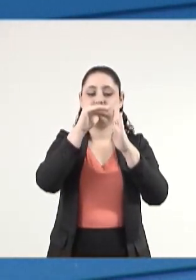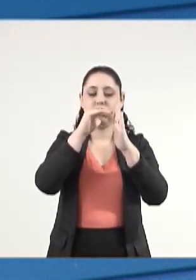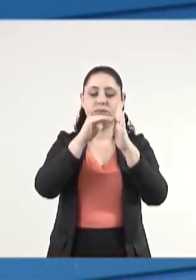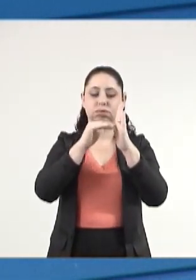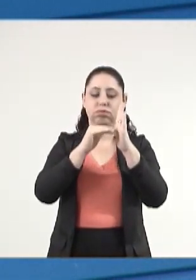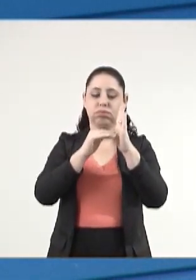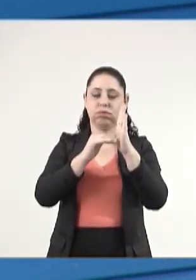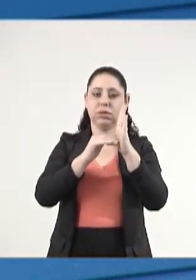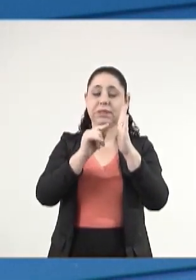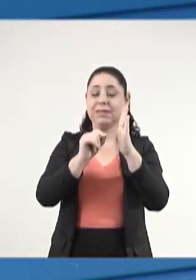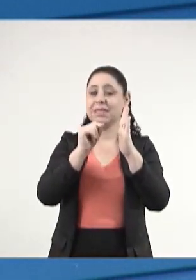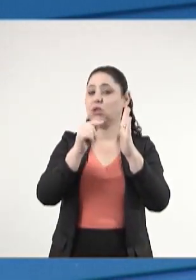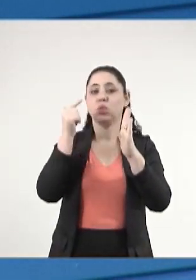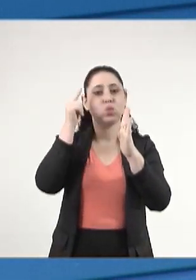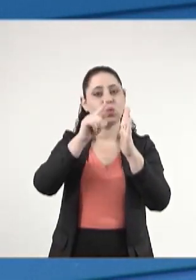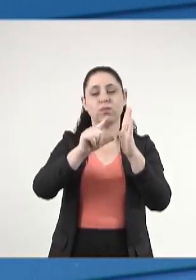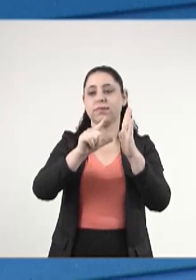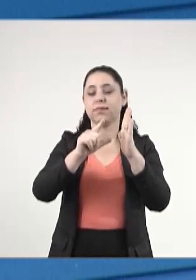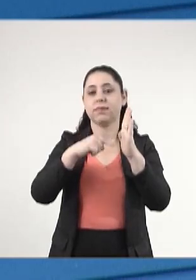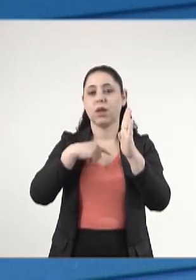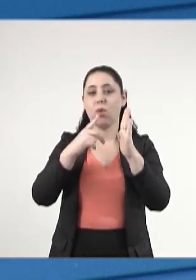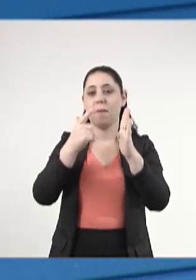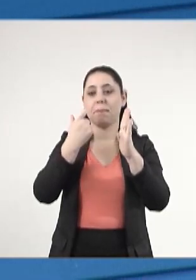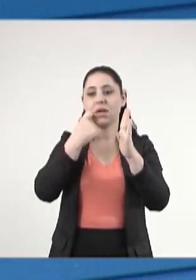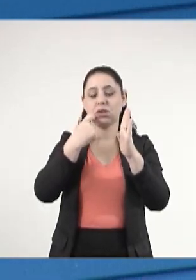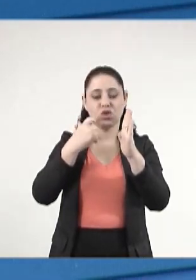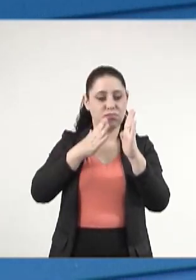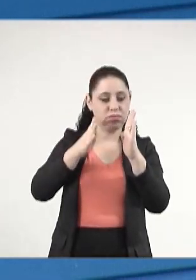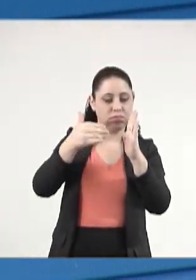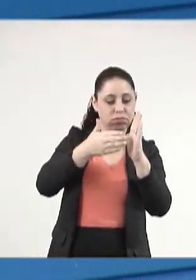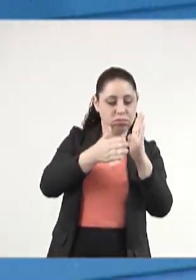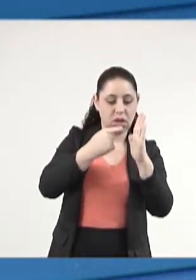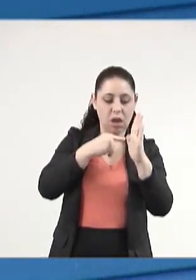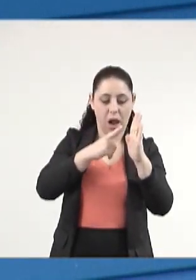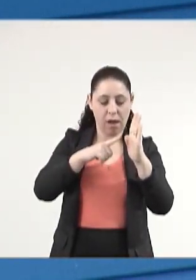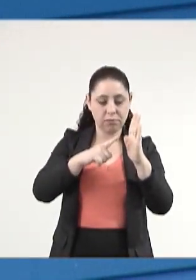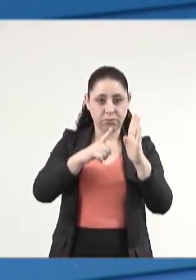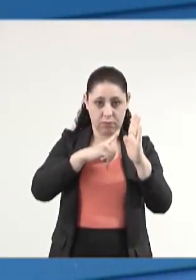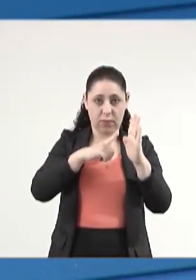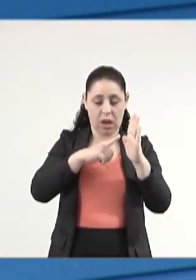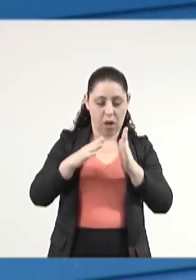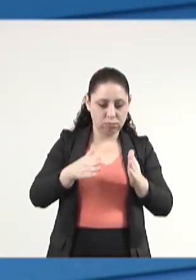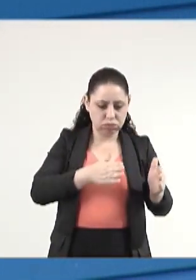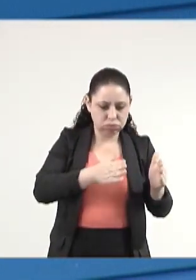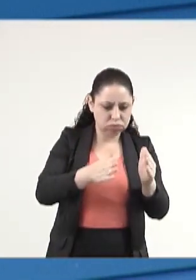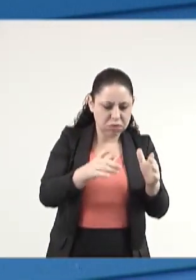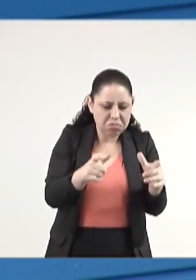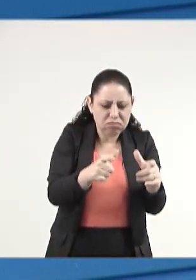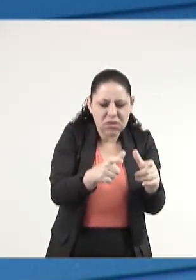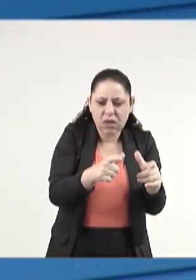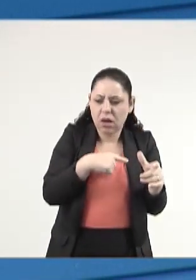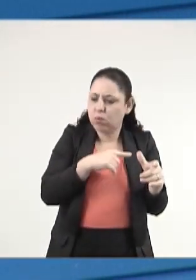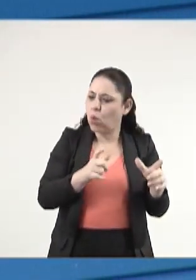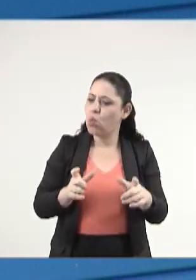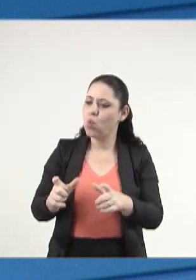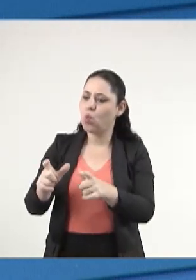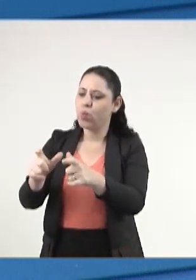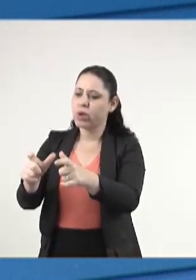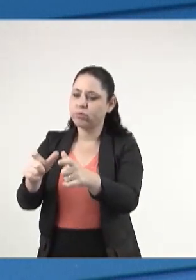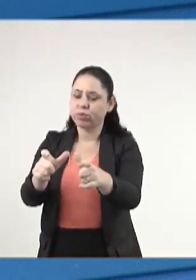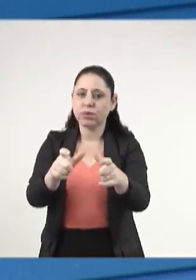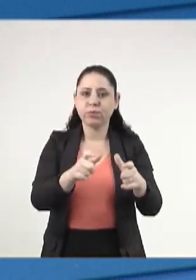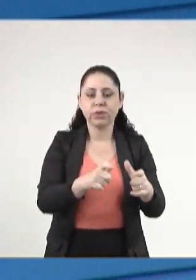muito e os cardumes ficam ali restritos a uma pequena porção de